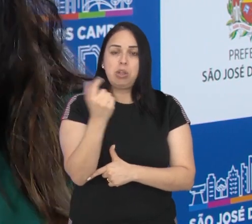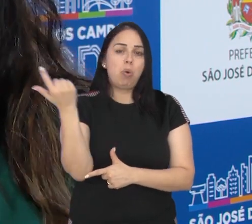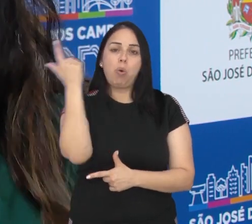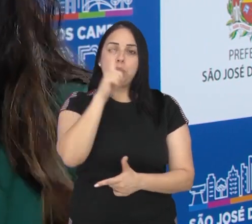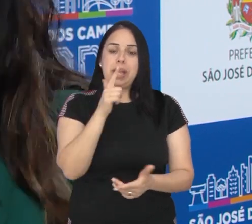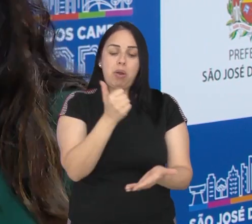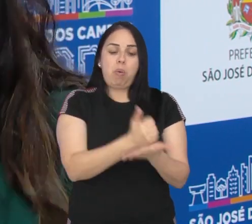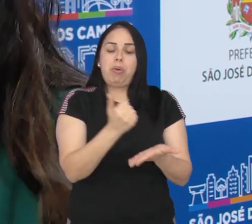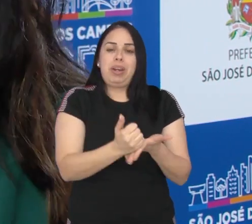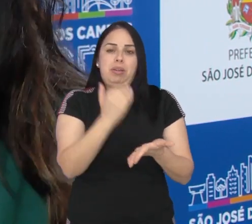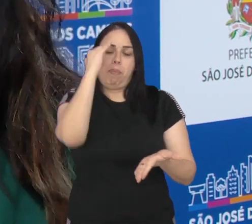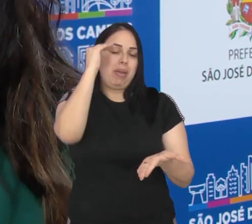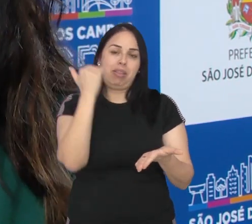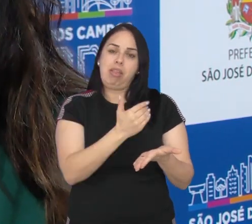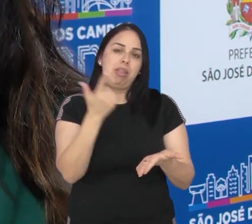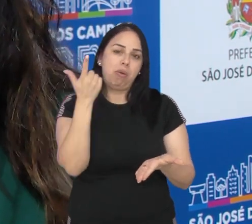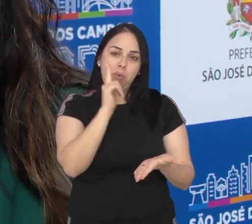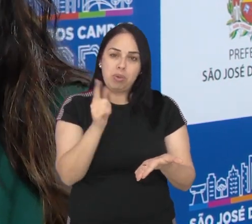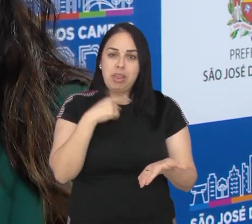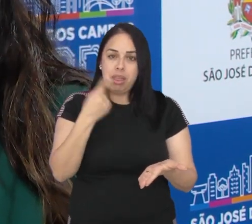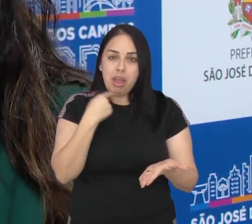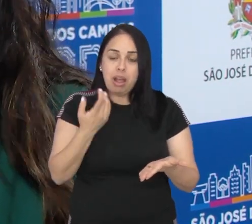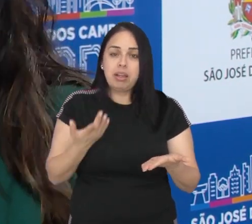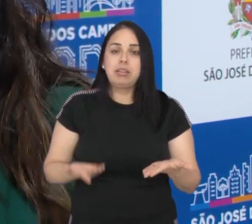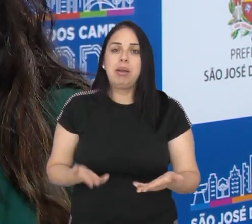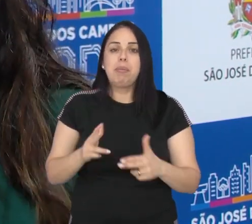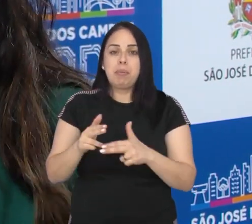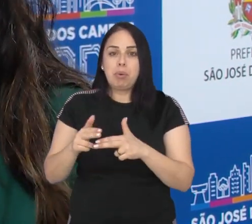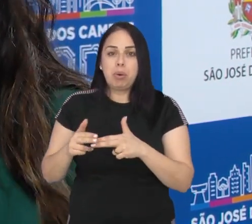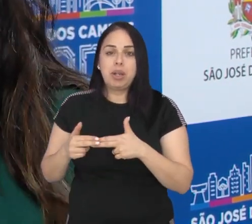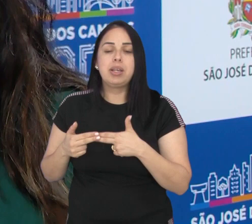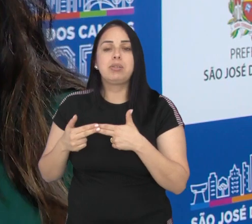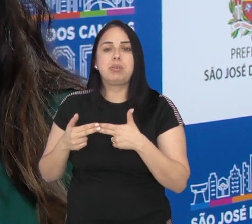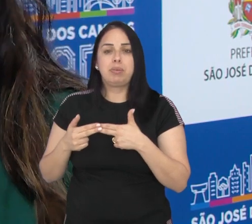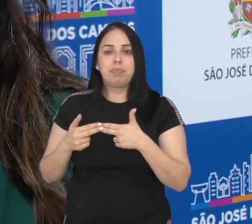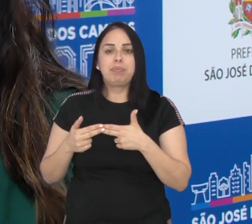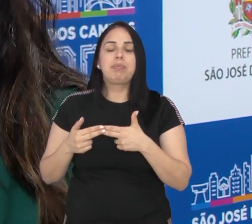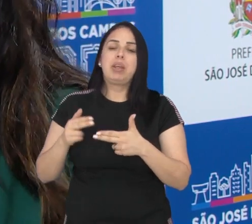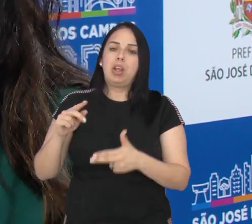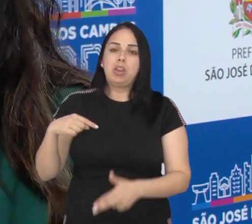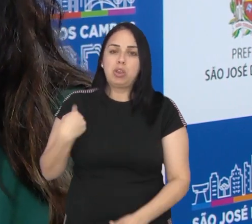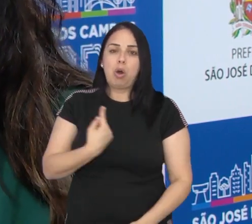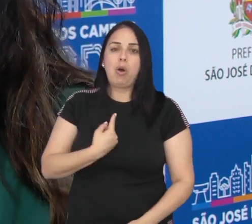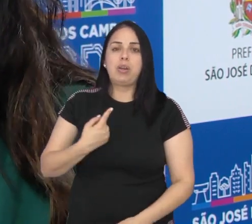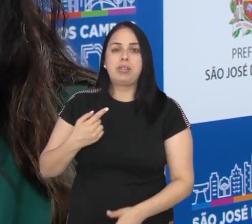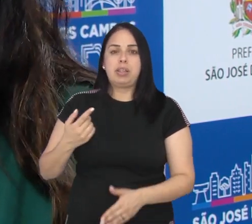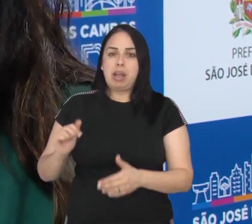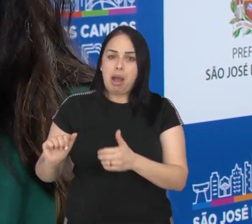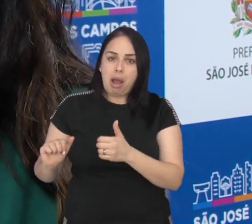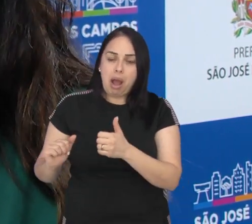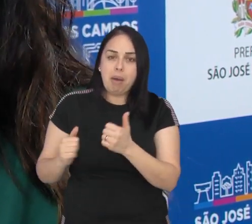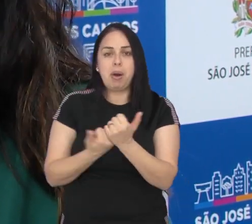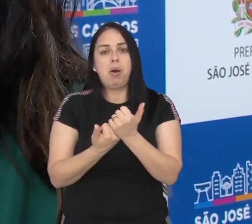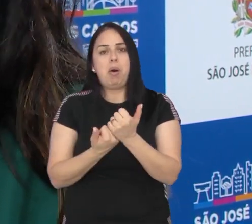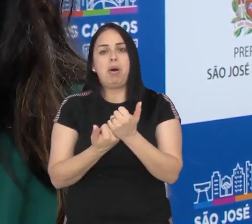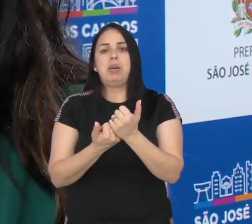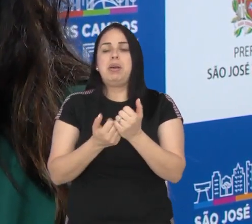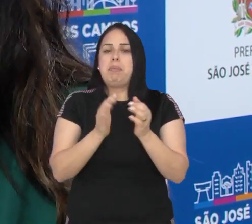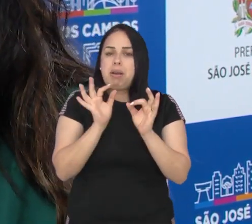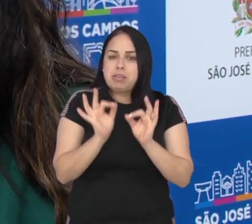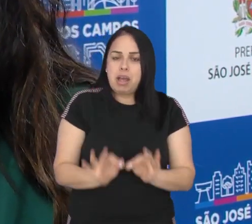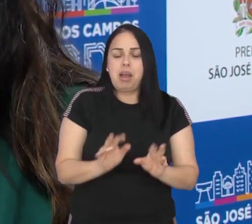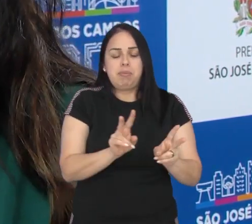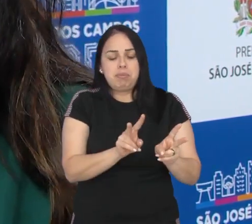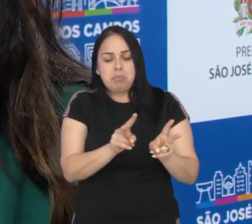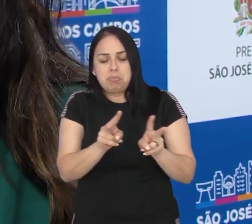financeira para cumprir os nossos contratos. Então, nesse momento, a administração entra junto para garantir a